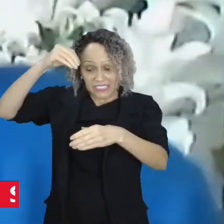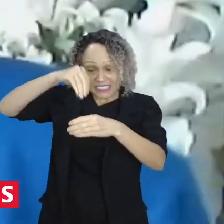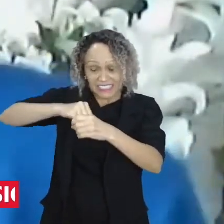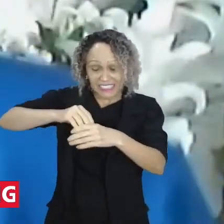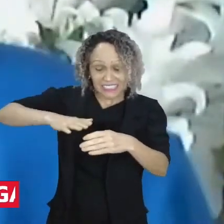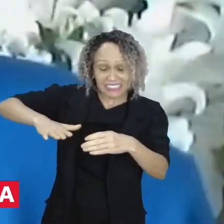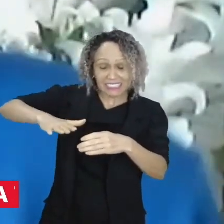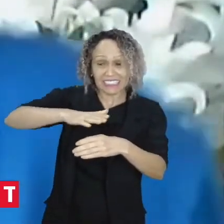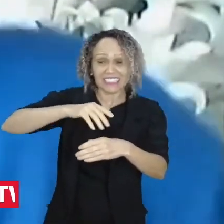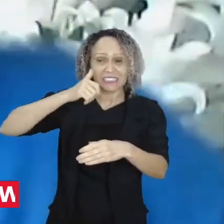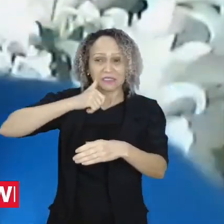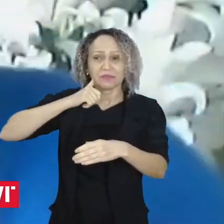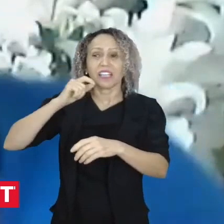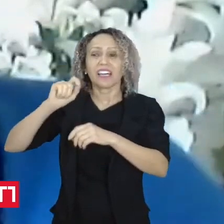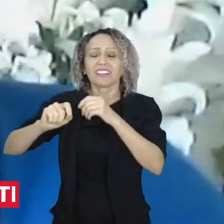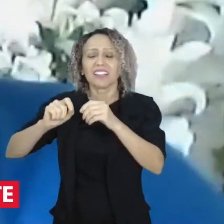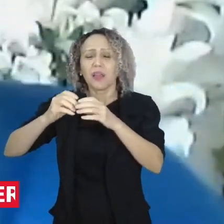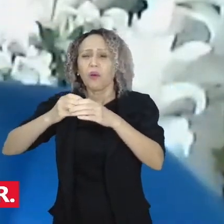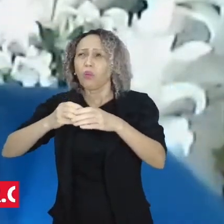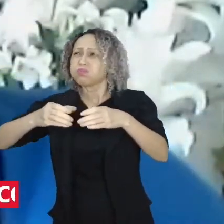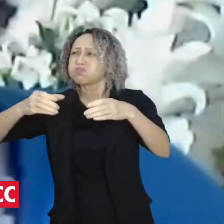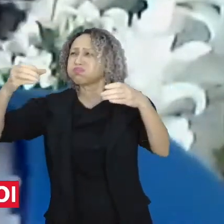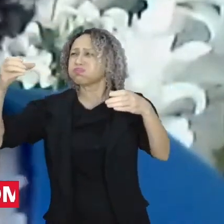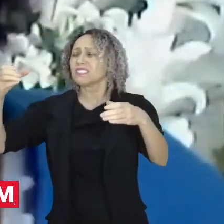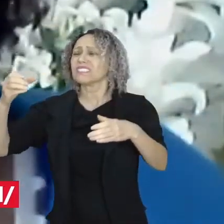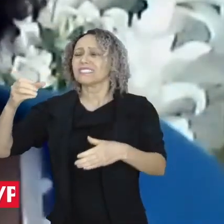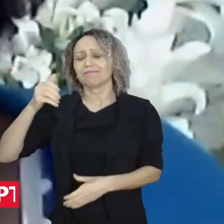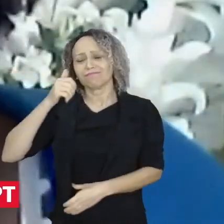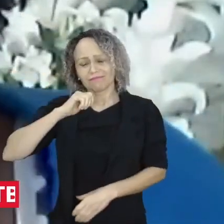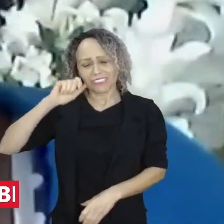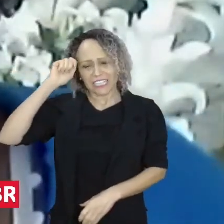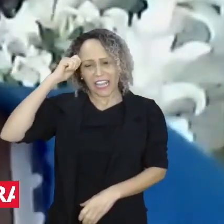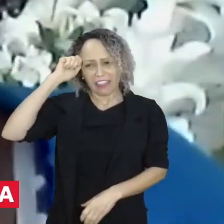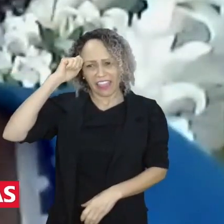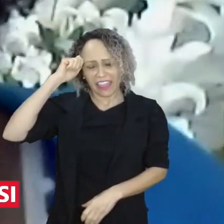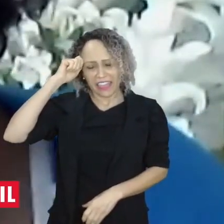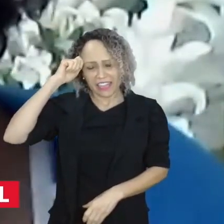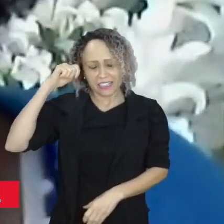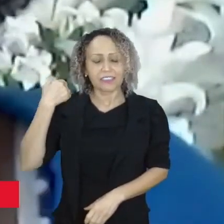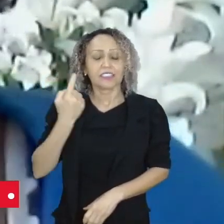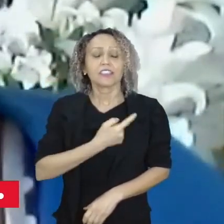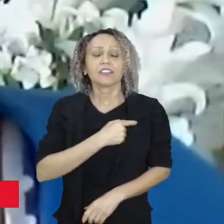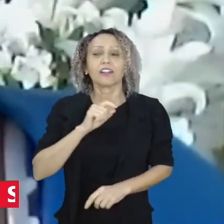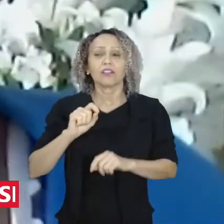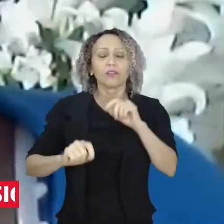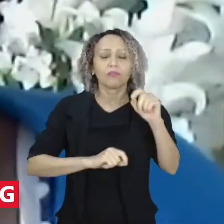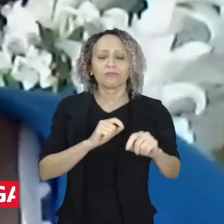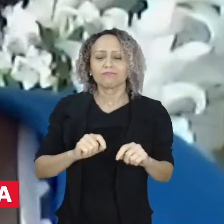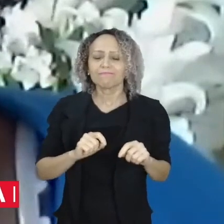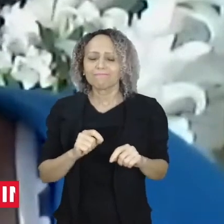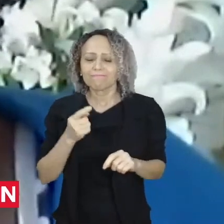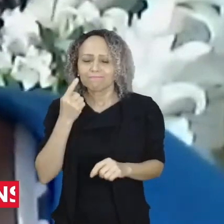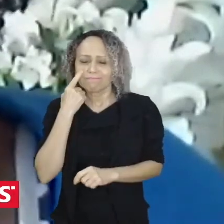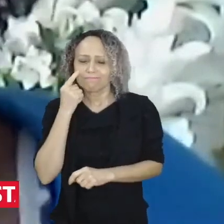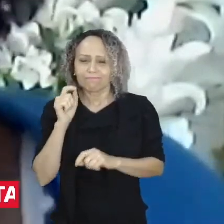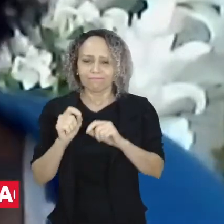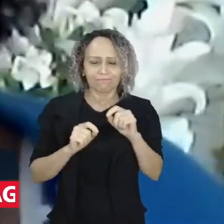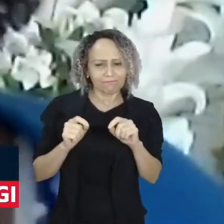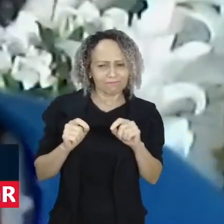principalmente as mulheres negras. Então, passou a ser vendedora ambulante, né,